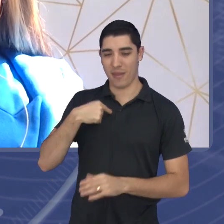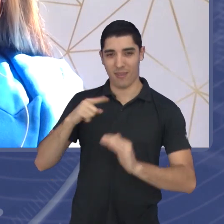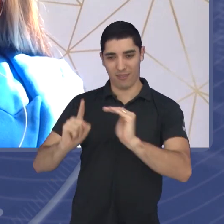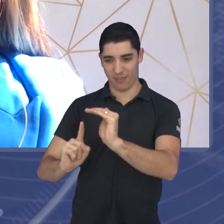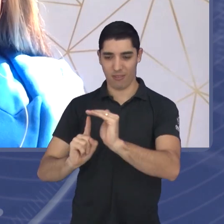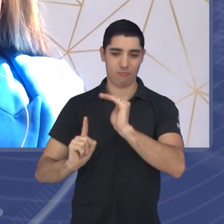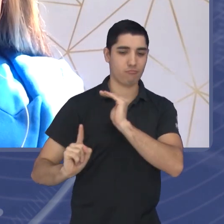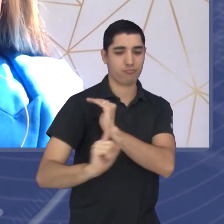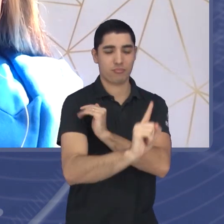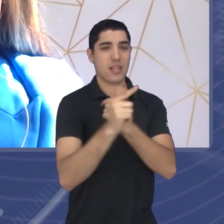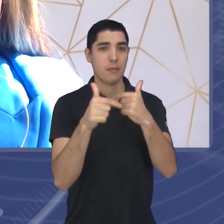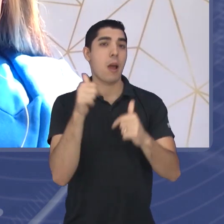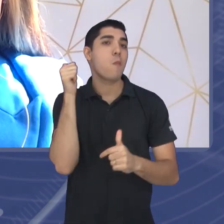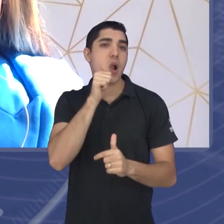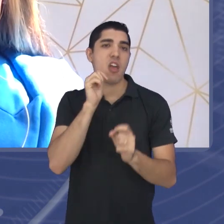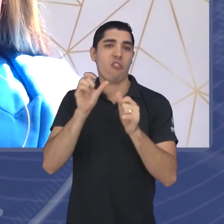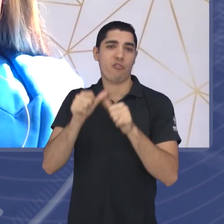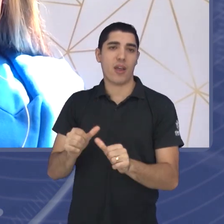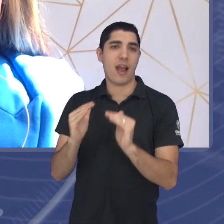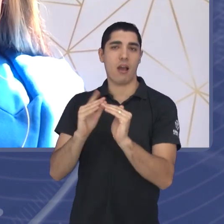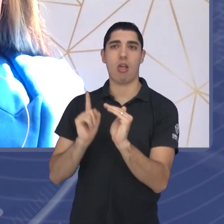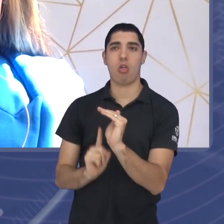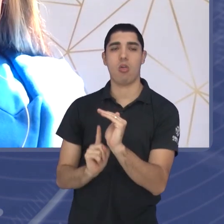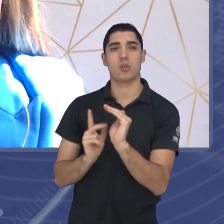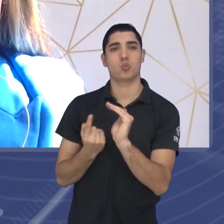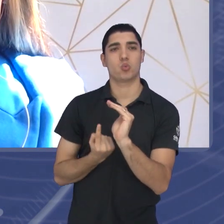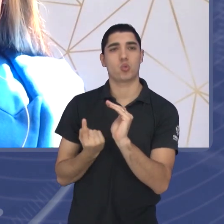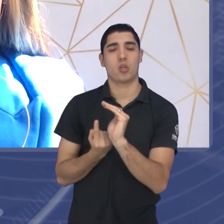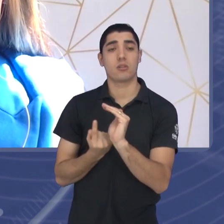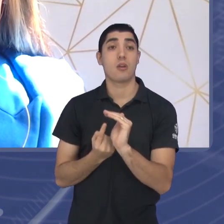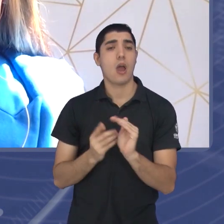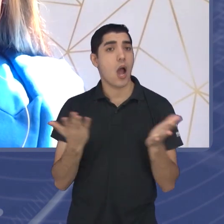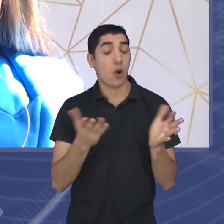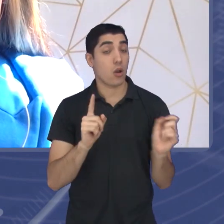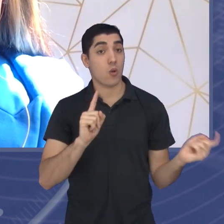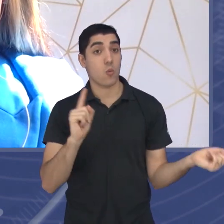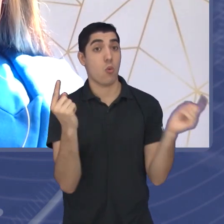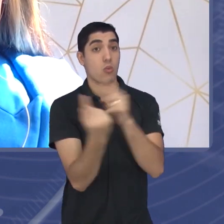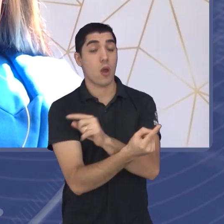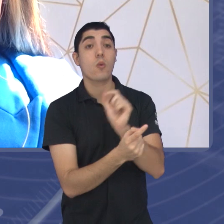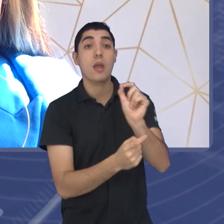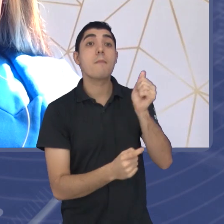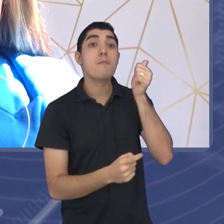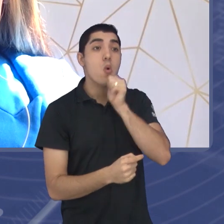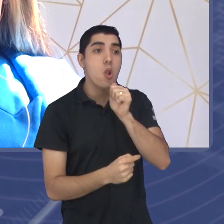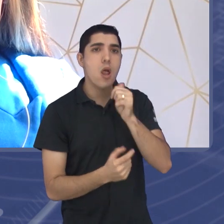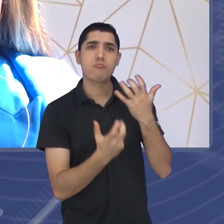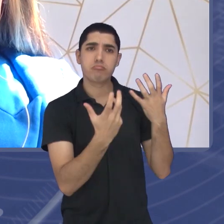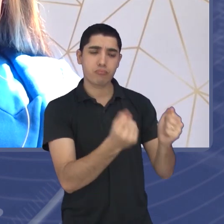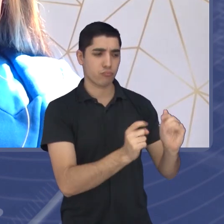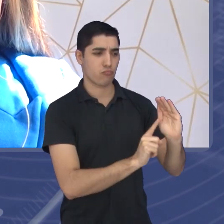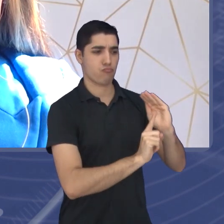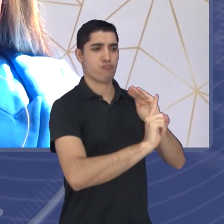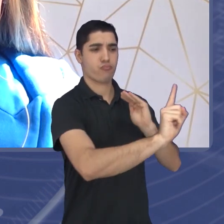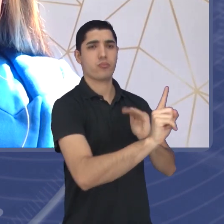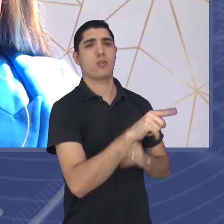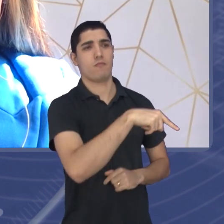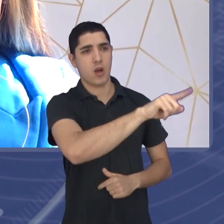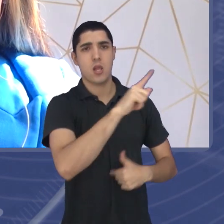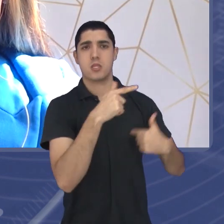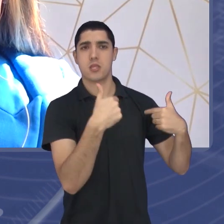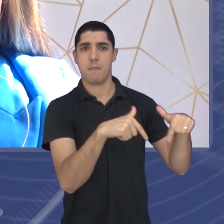mulher ficava em casa. E agora a gente tem percebido que as mulheres estão fazendo isso também, mas não percebemos o